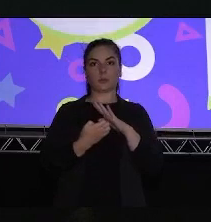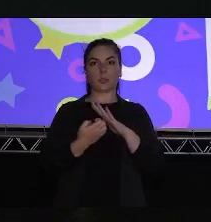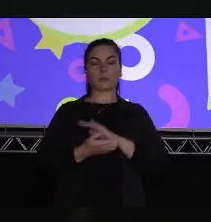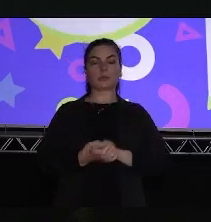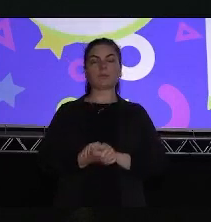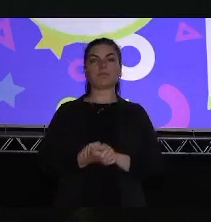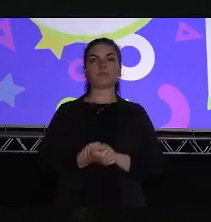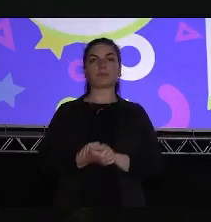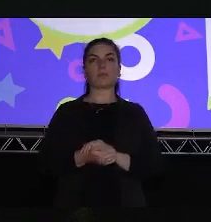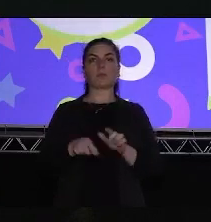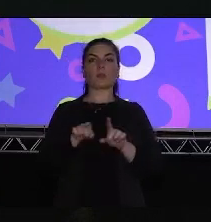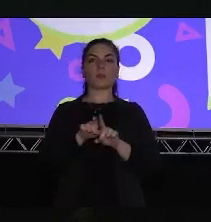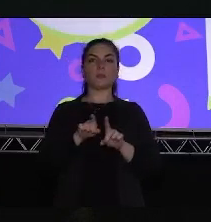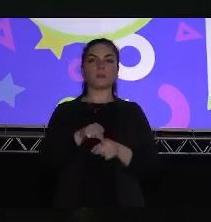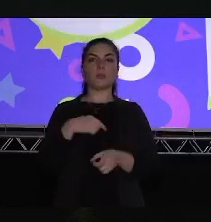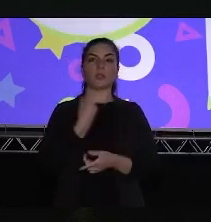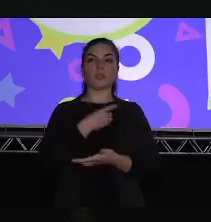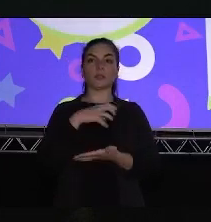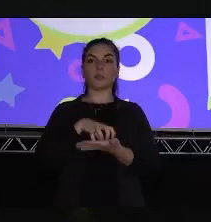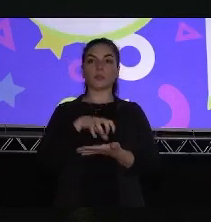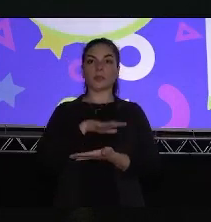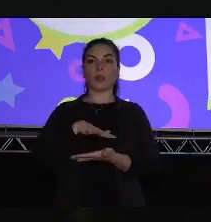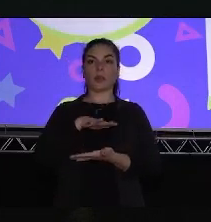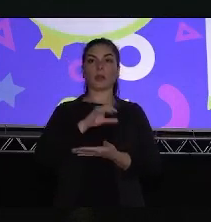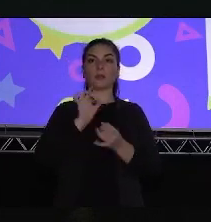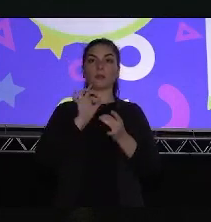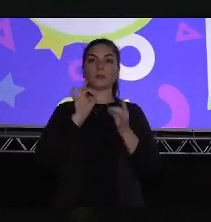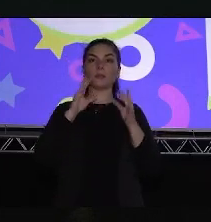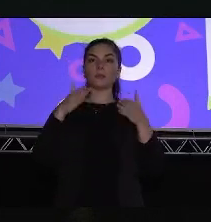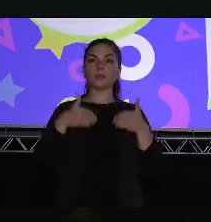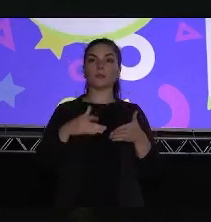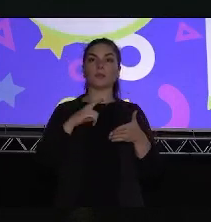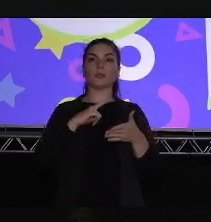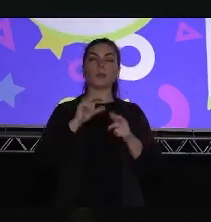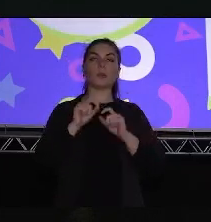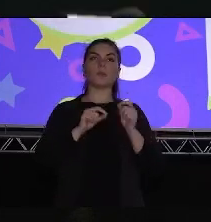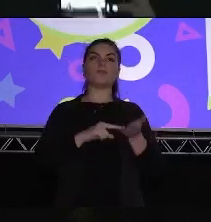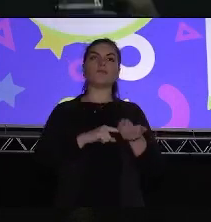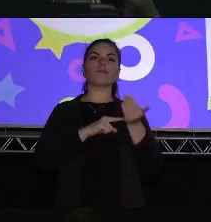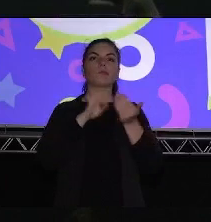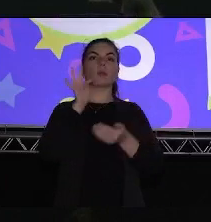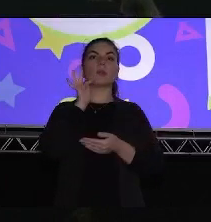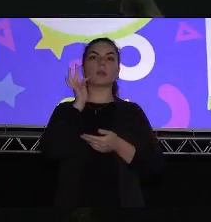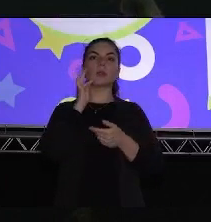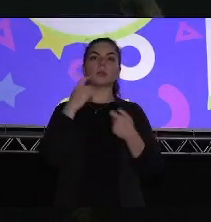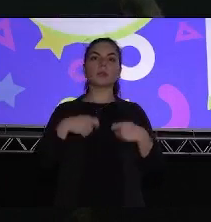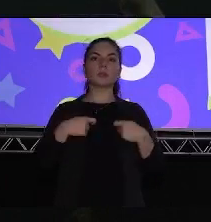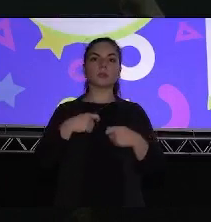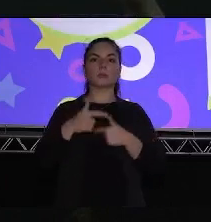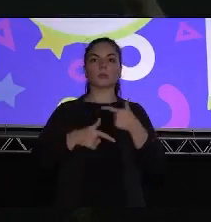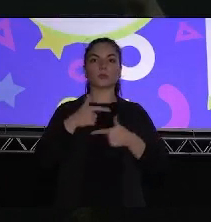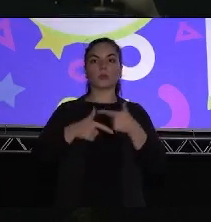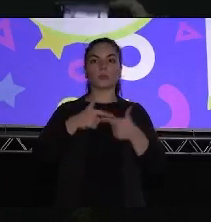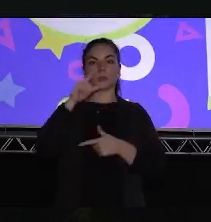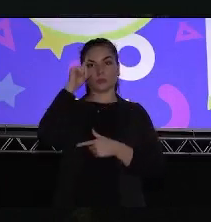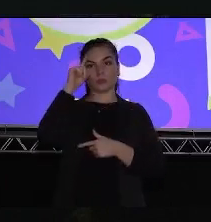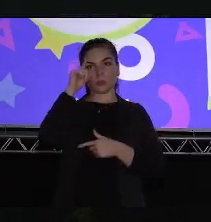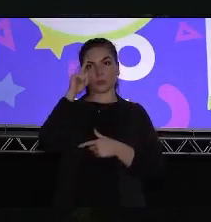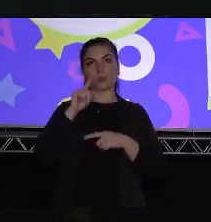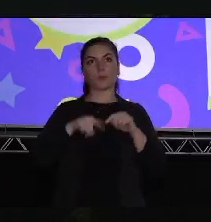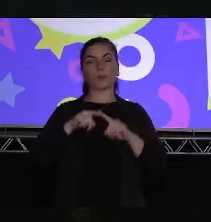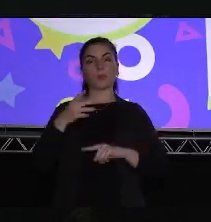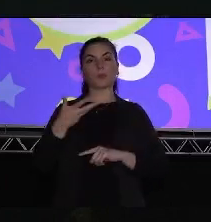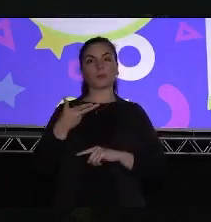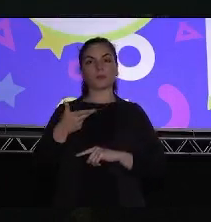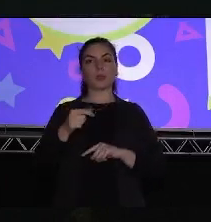disso, a nossa área é uma área super específica. Nós temos requisitos técnicos necessários para o trabalho do dia a dia, métodos ágeis,